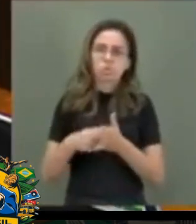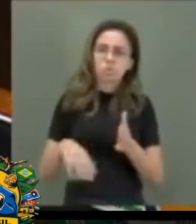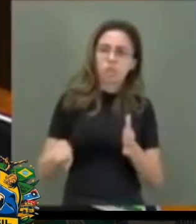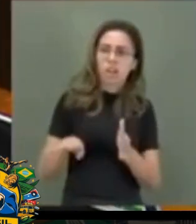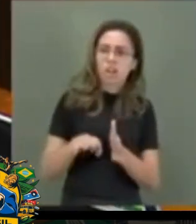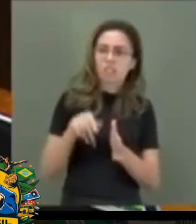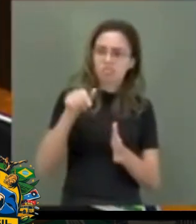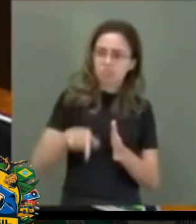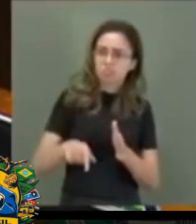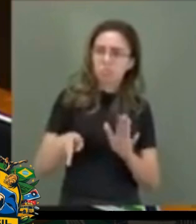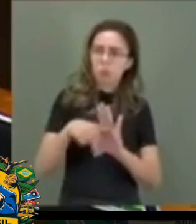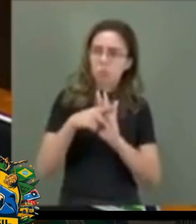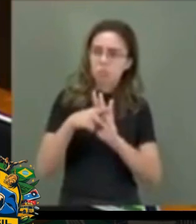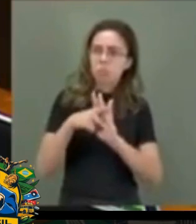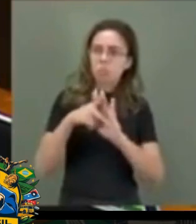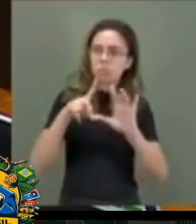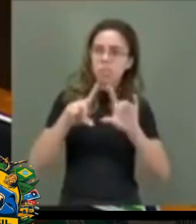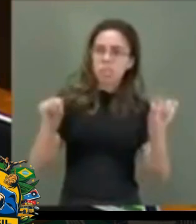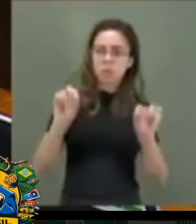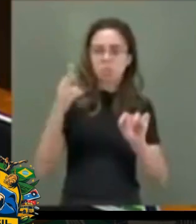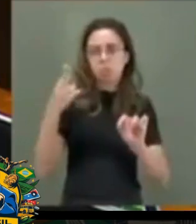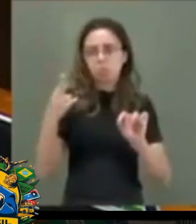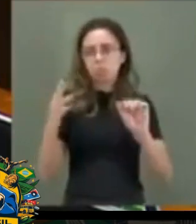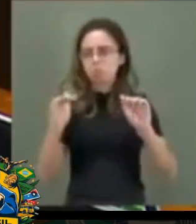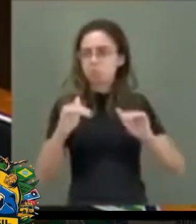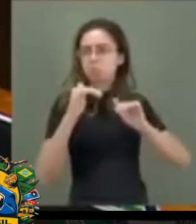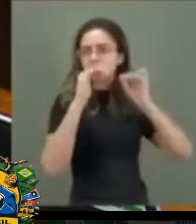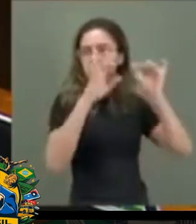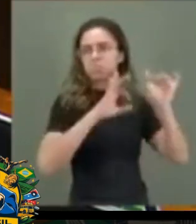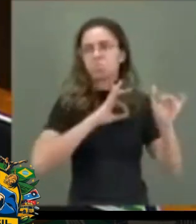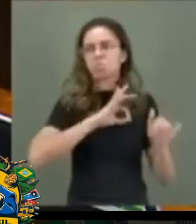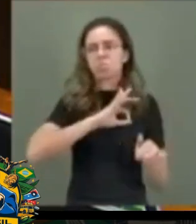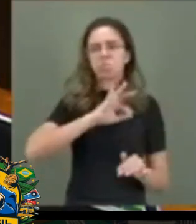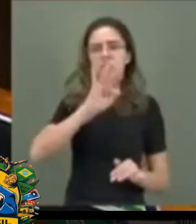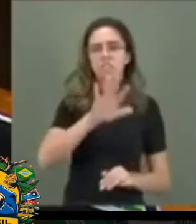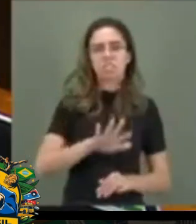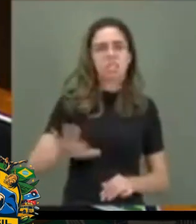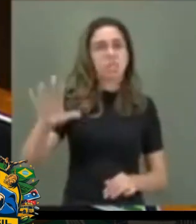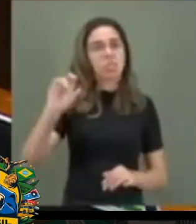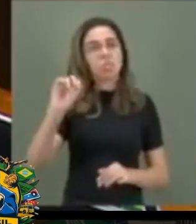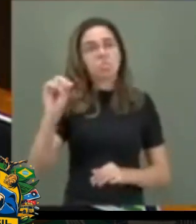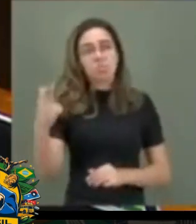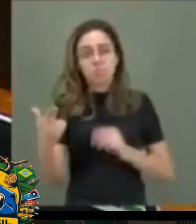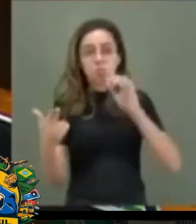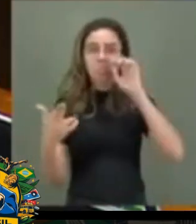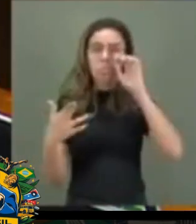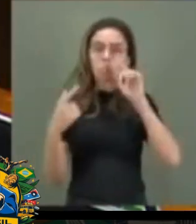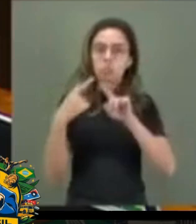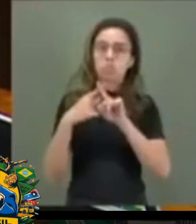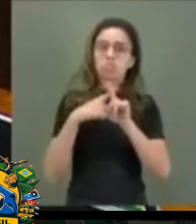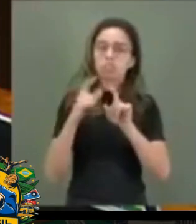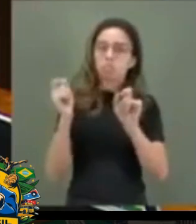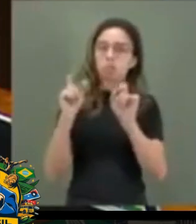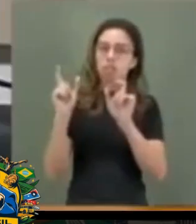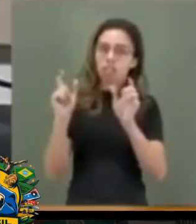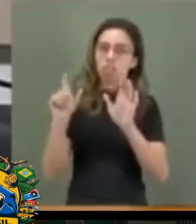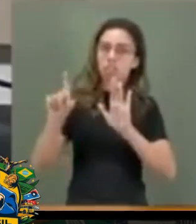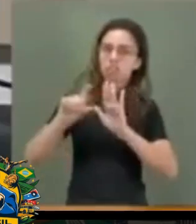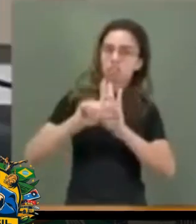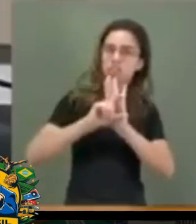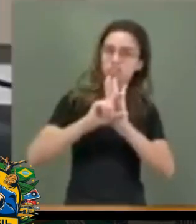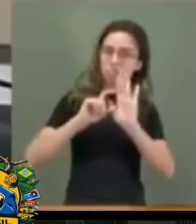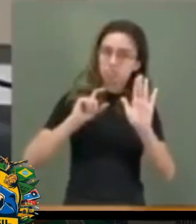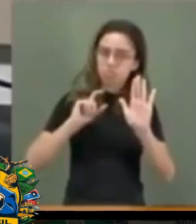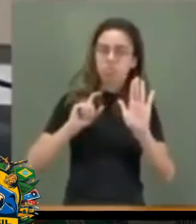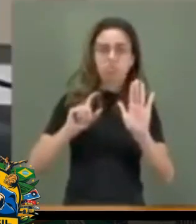alguma autoridade específica da Polícia Federal para reter esse indivíduo ou se ele foi retido apenas porque estava incluído no alerta? Foi o procedimento técnico